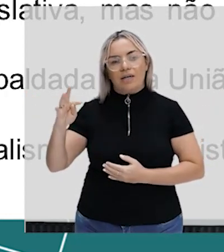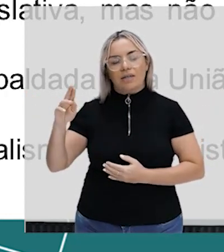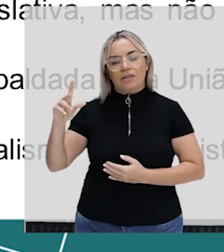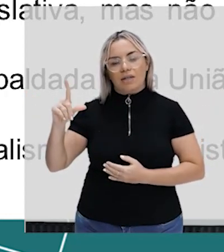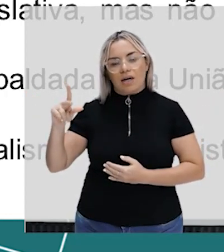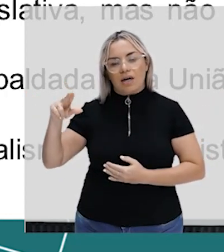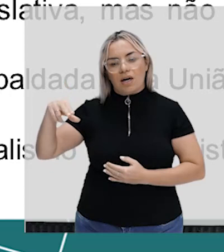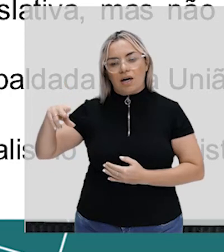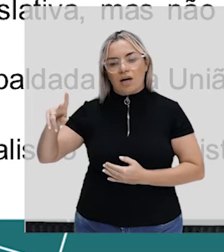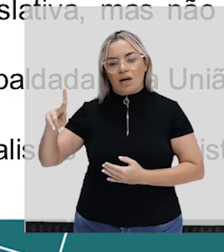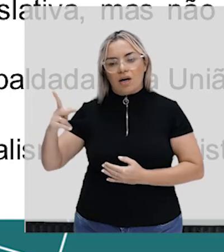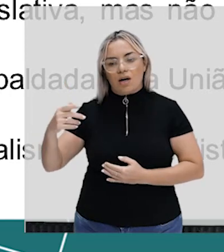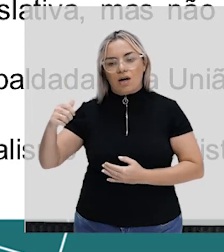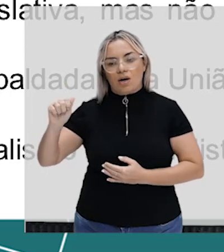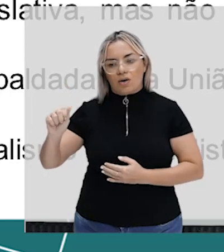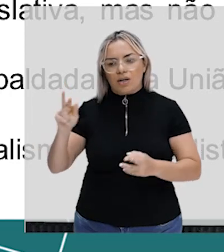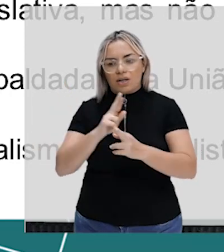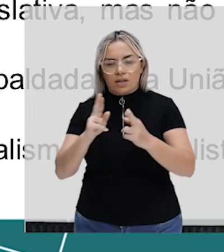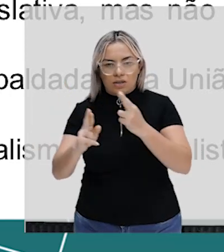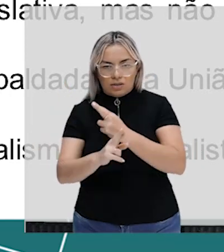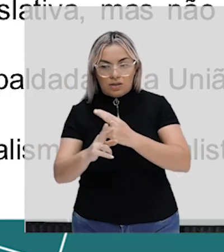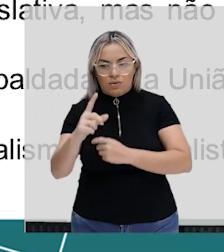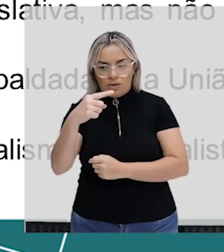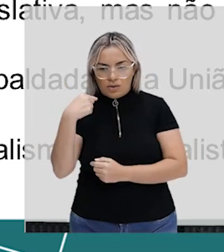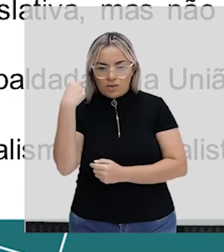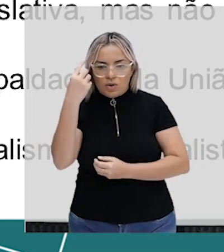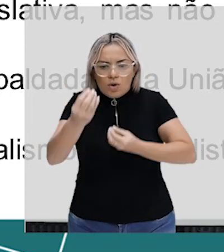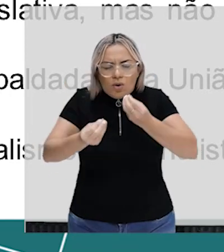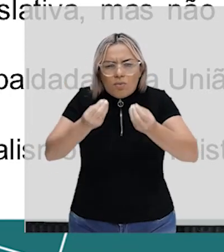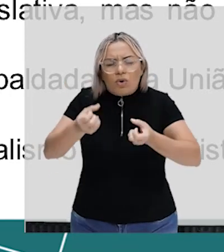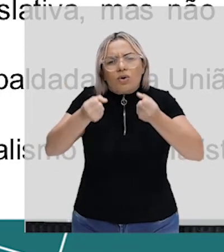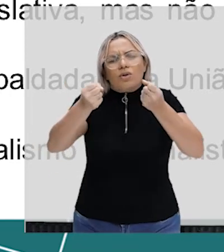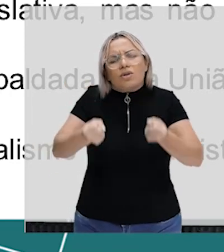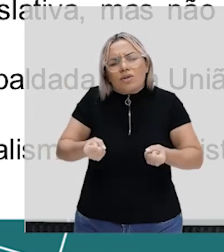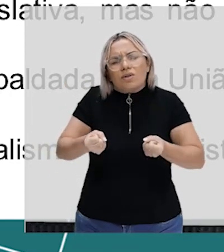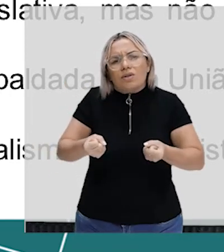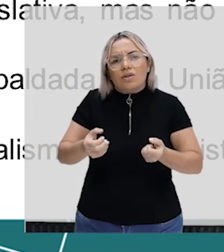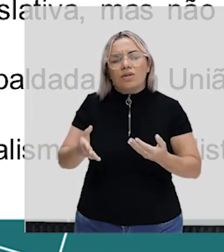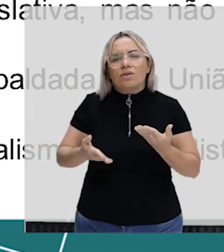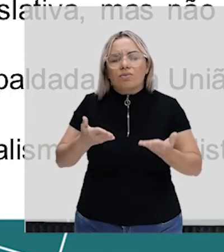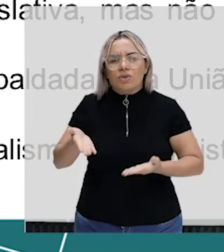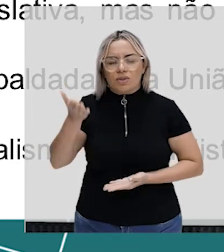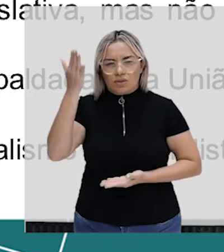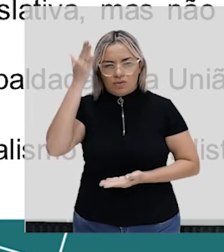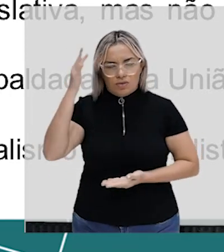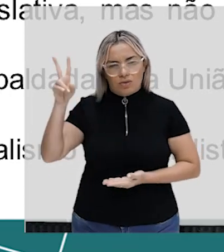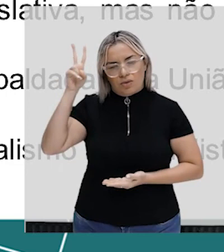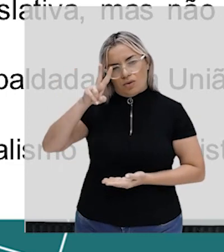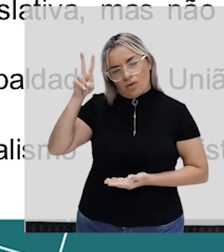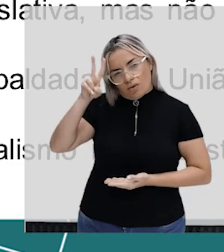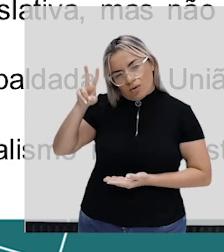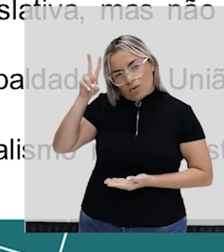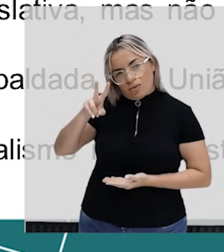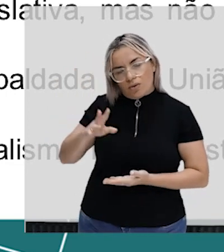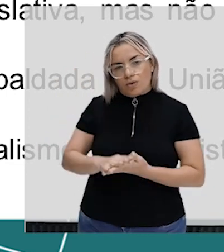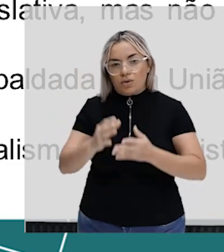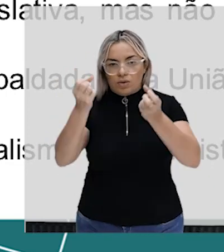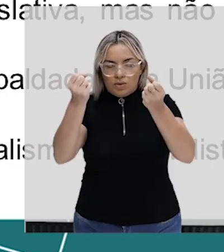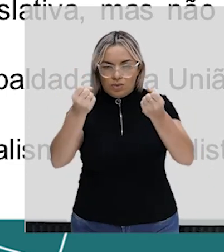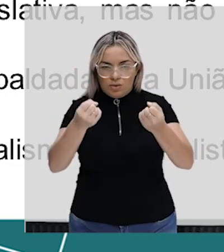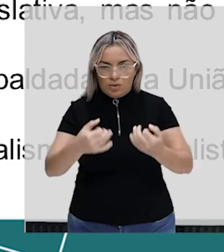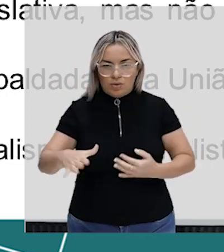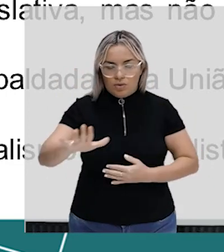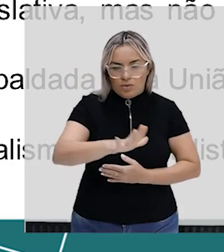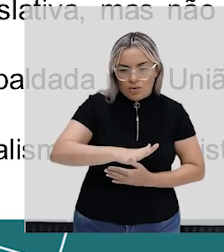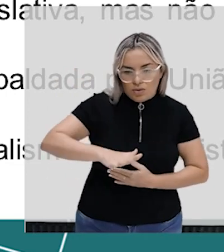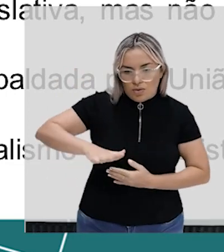afirmar que, antes de nós lermos as alternativas, vamos te pontuar, fazer um refresh aí, dar uma relembrada. Gente, quando falamos sobre o